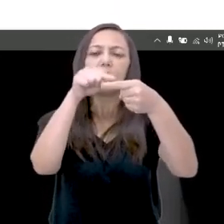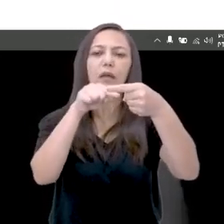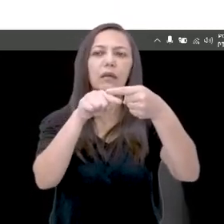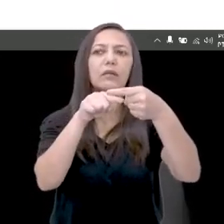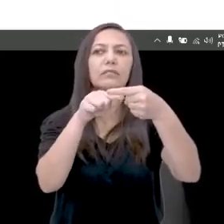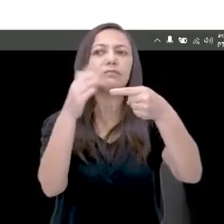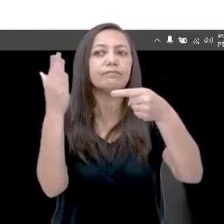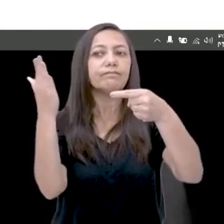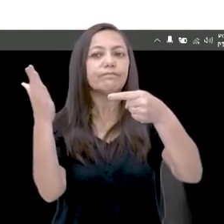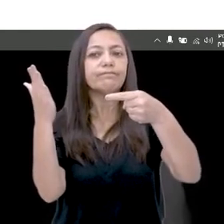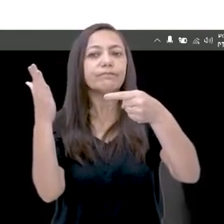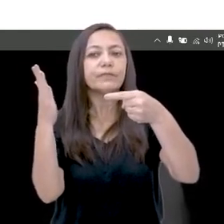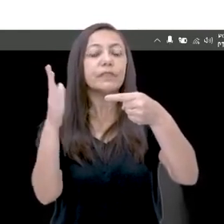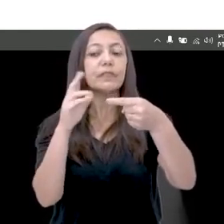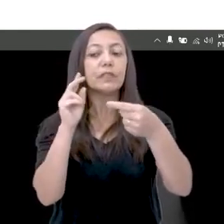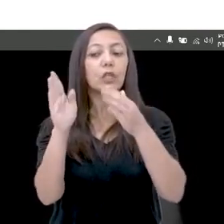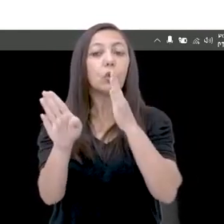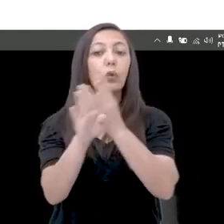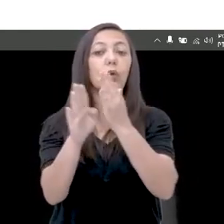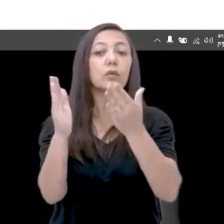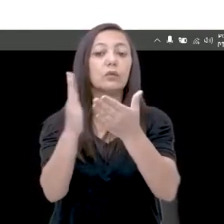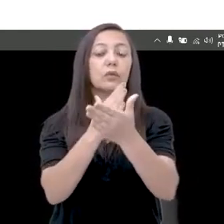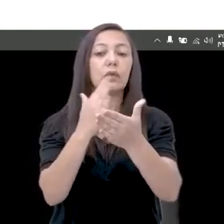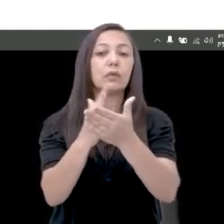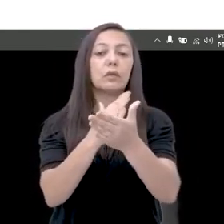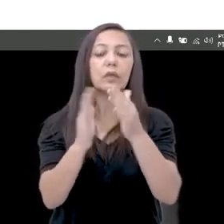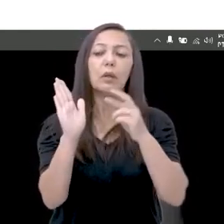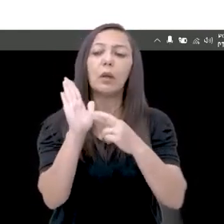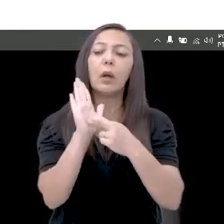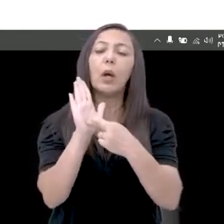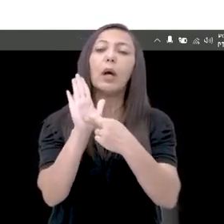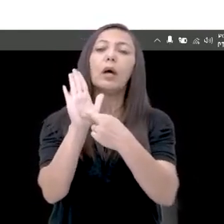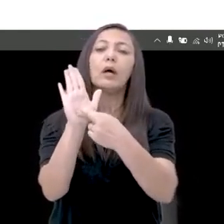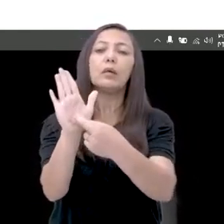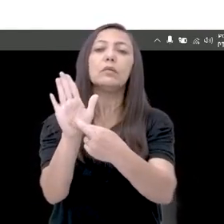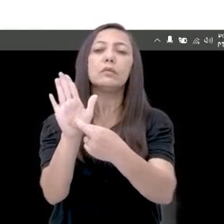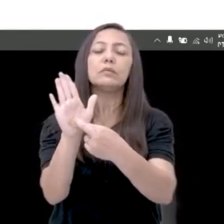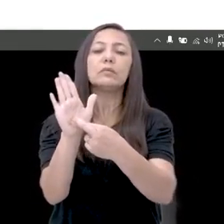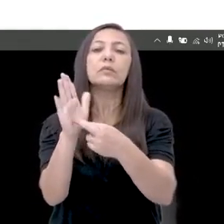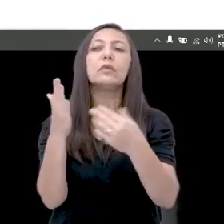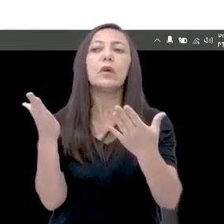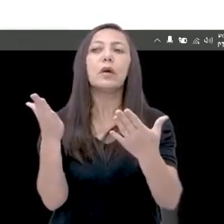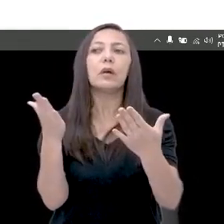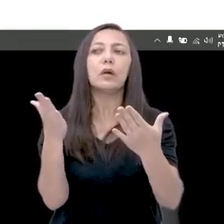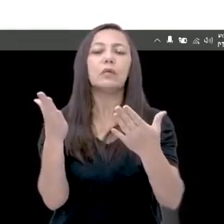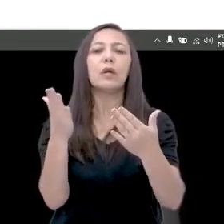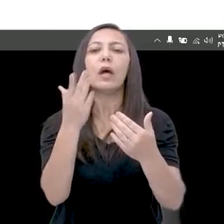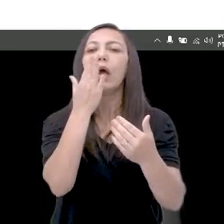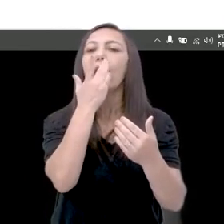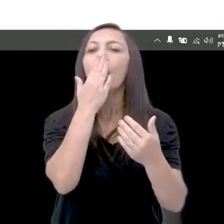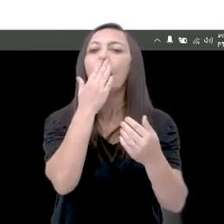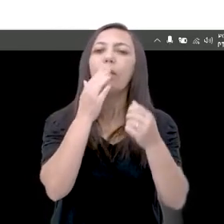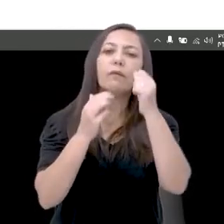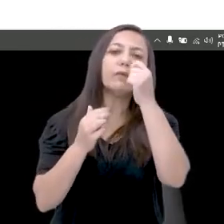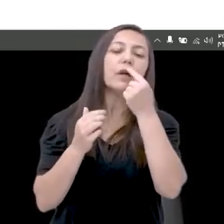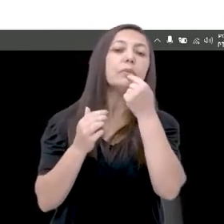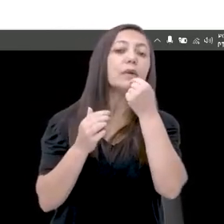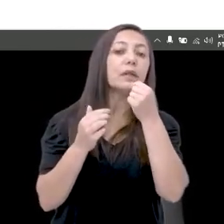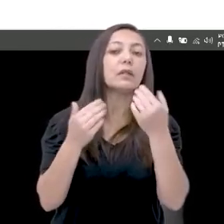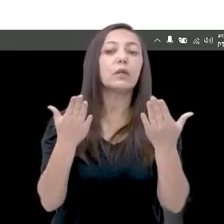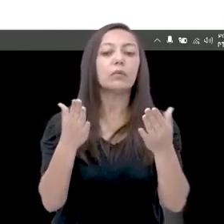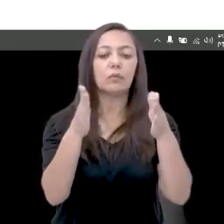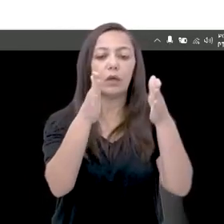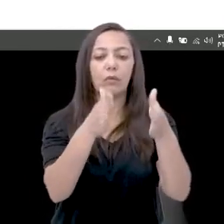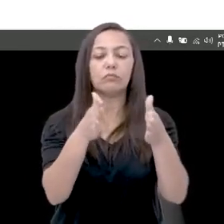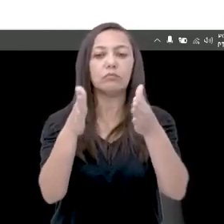e identifique no caderno aquela que representa a razão entre a parte de tinta vermelha e a quantidade